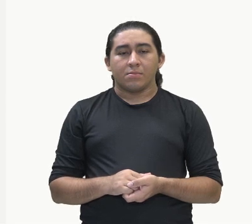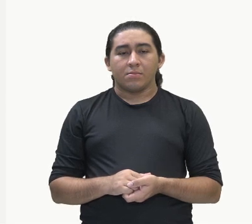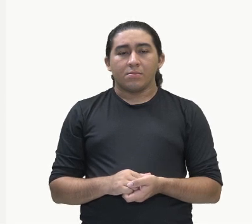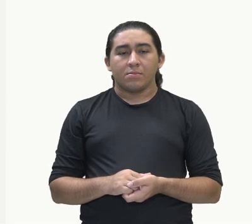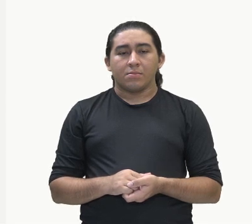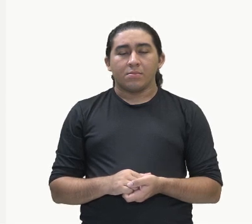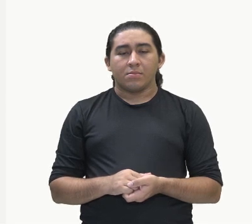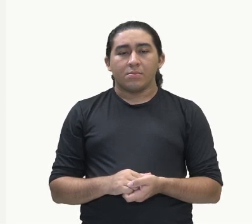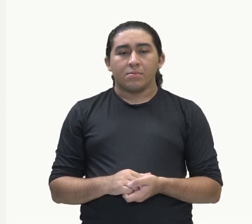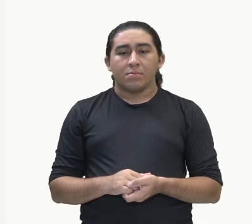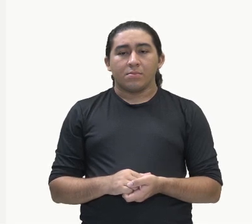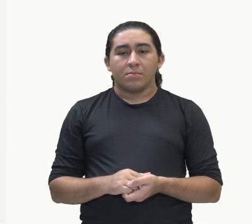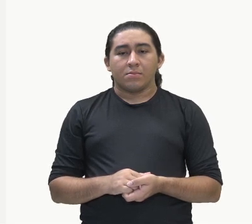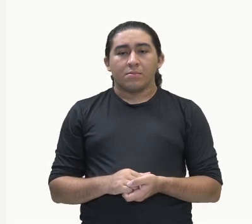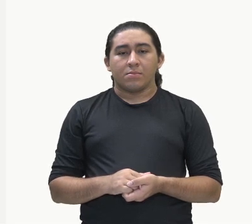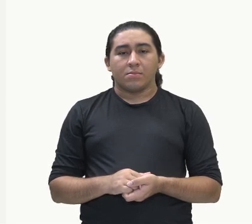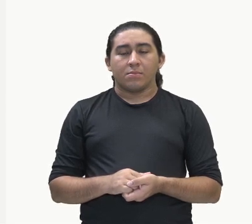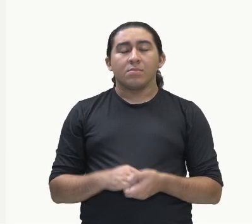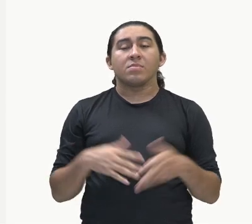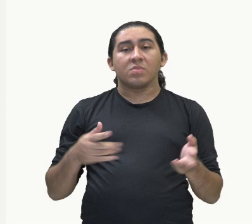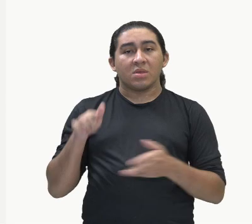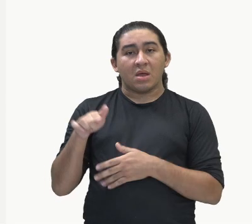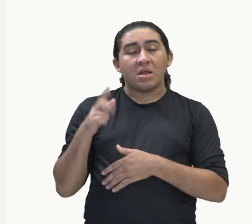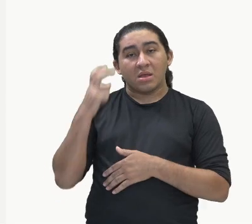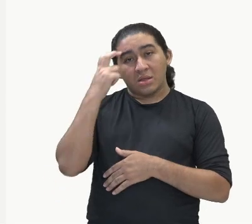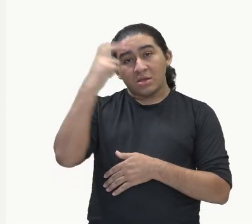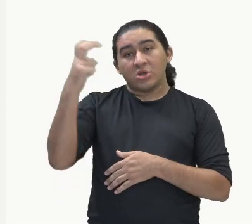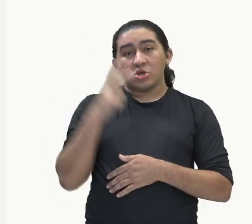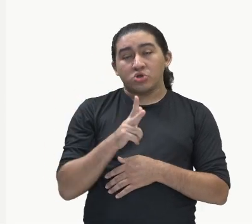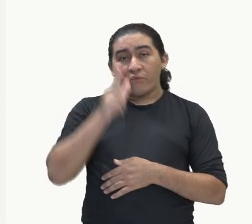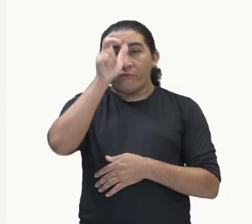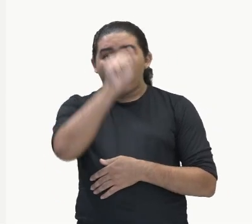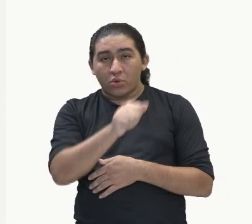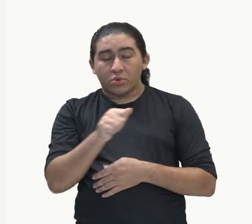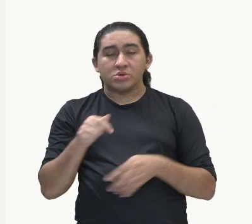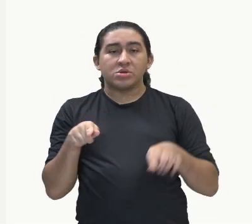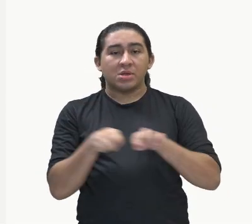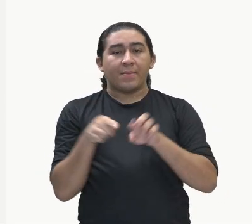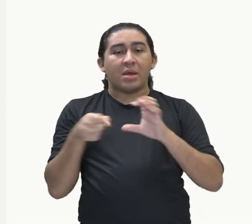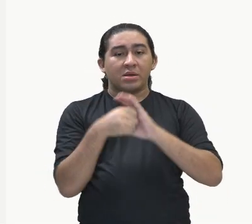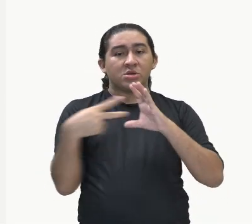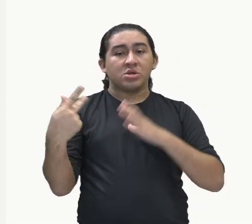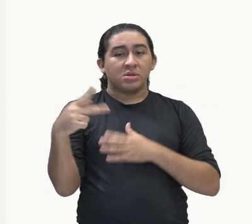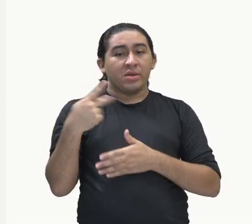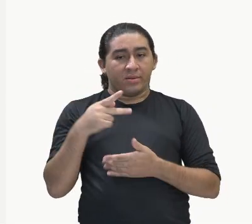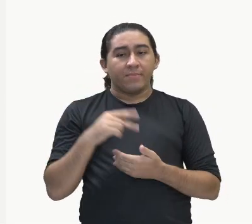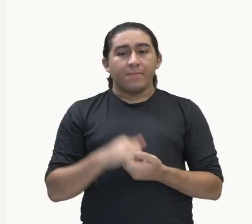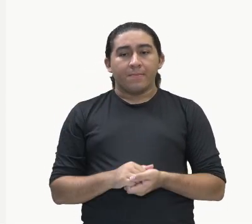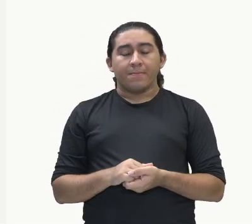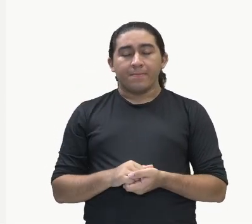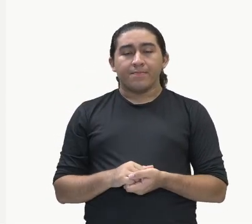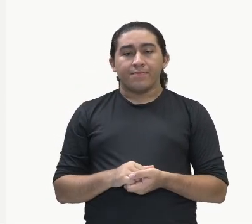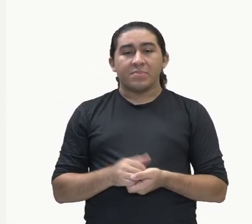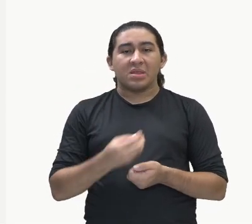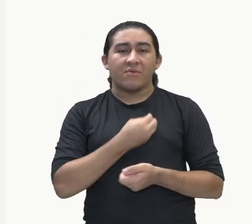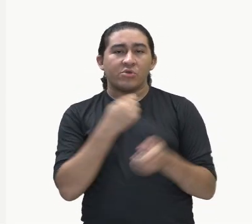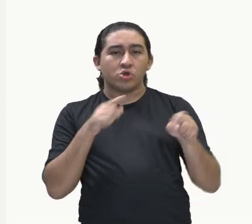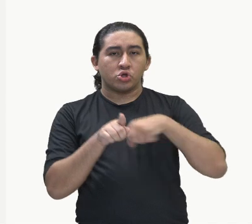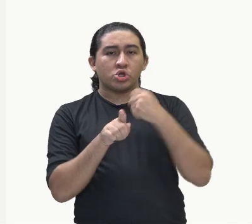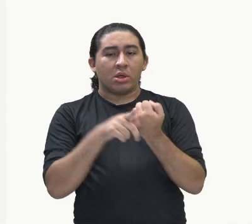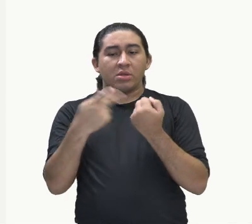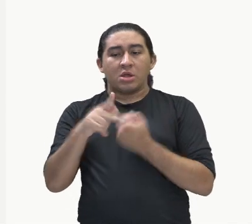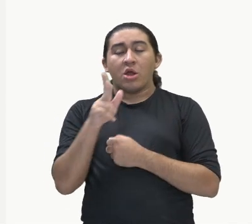Remarkable memory. Então, ele é inteligente, forte, suas características, né? A sua vida social ela é muito